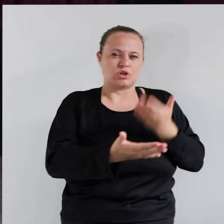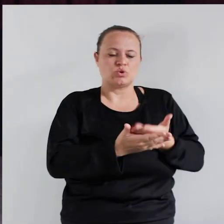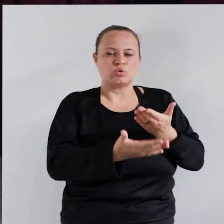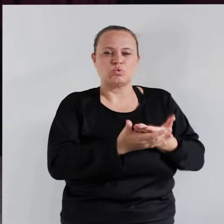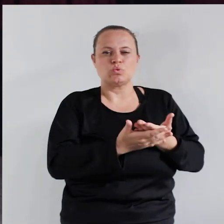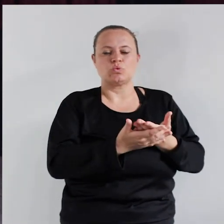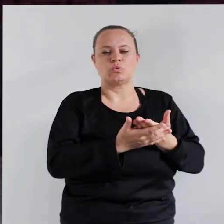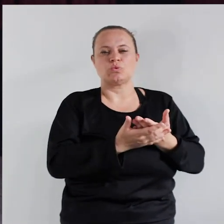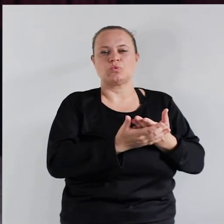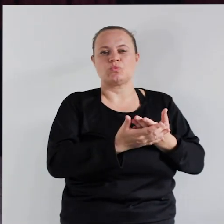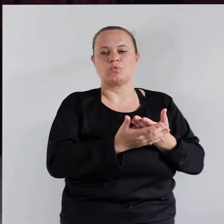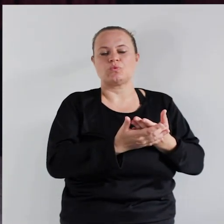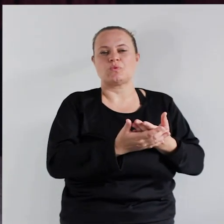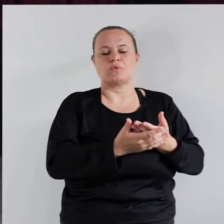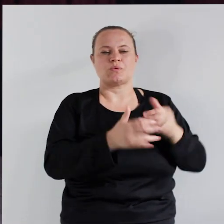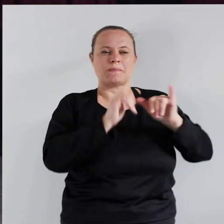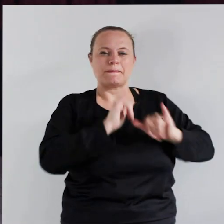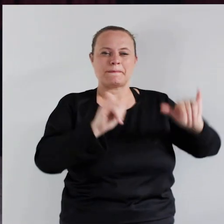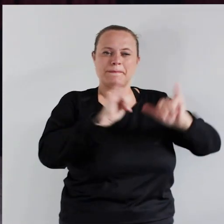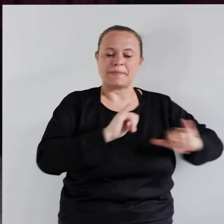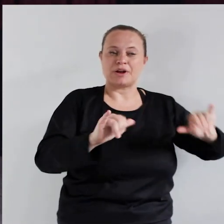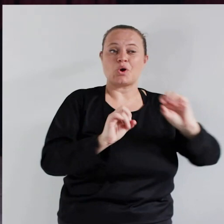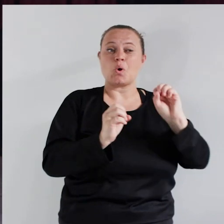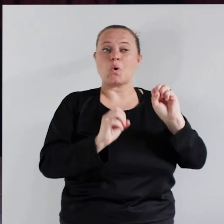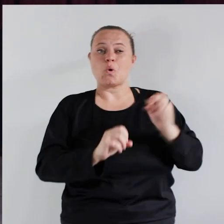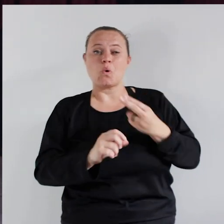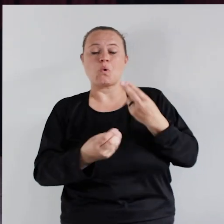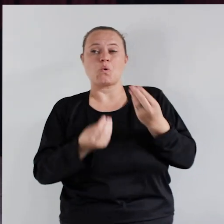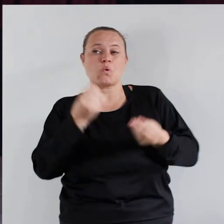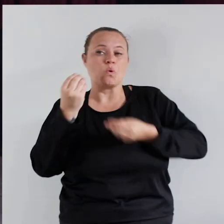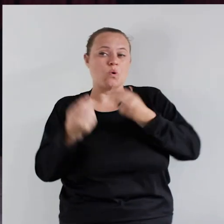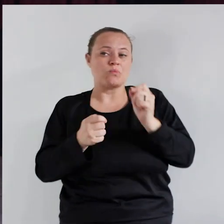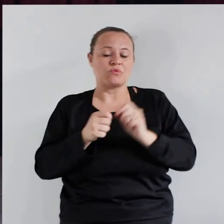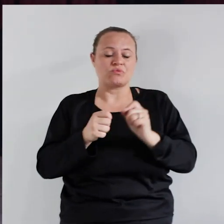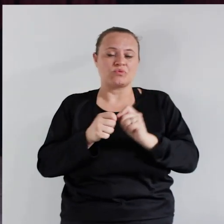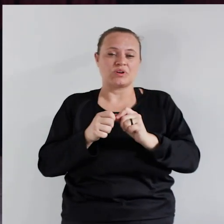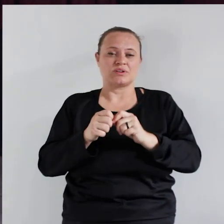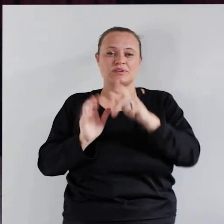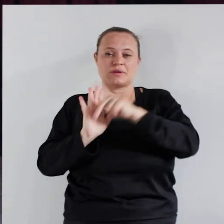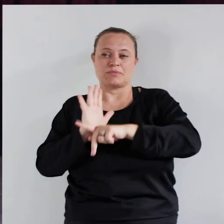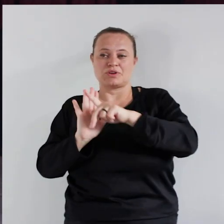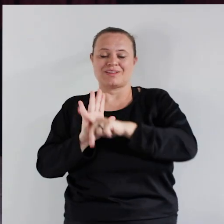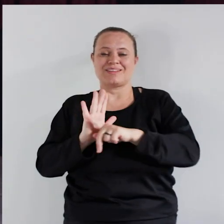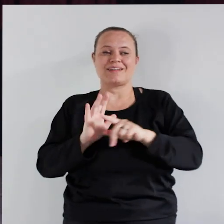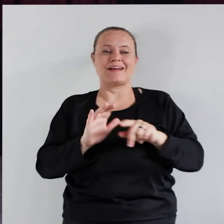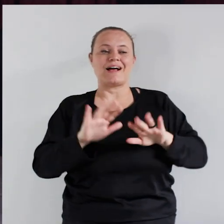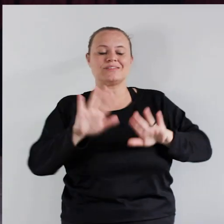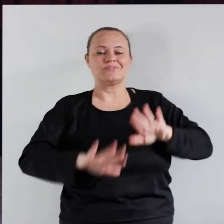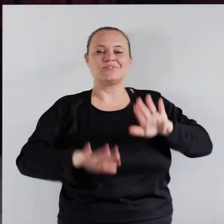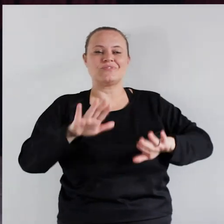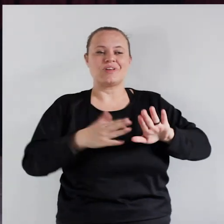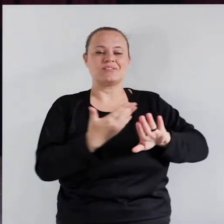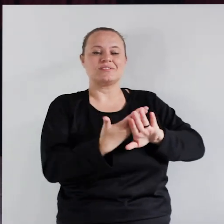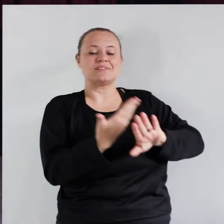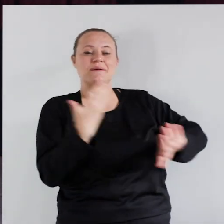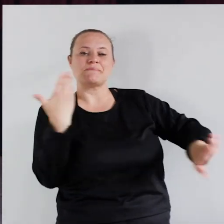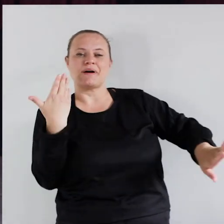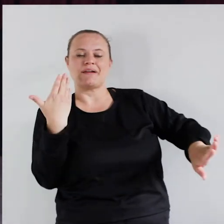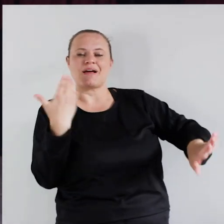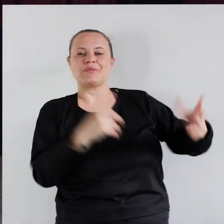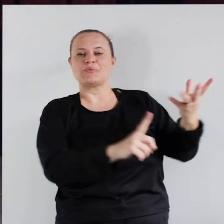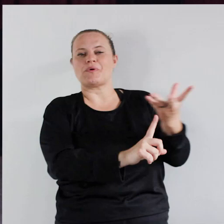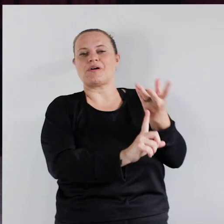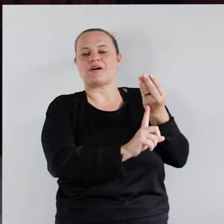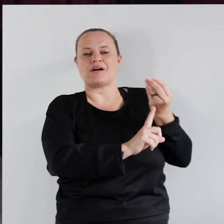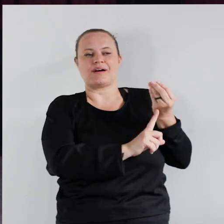teatro, grupos teatrais que as pessoas estavam estudando marketing, estavam estudando como elaborar projetos e aí